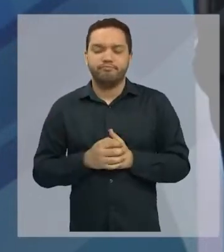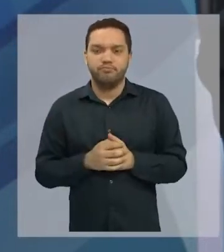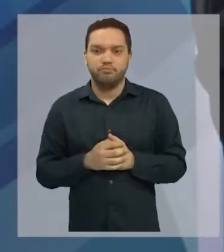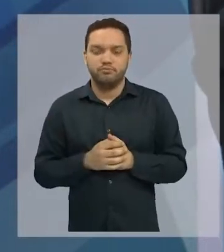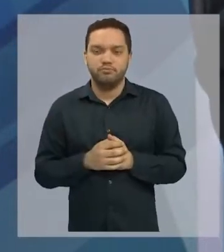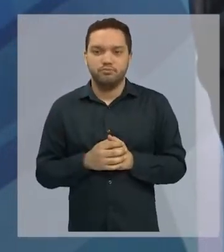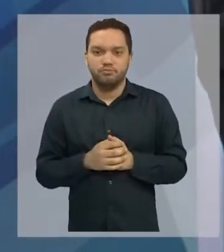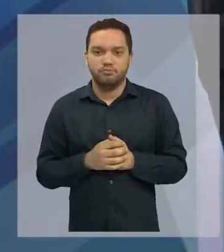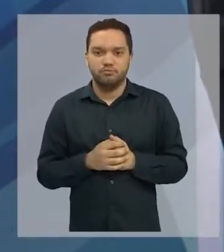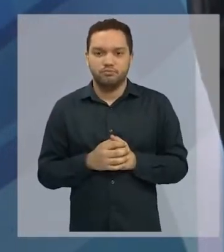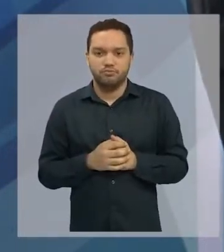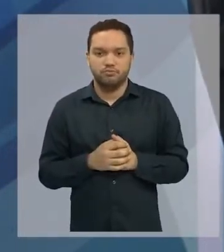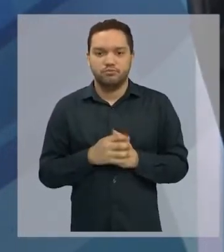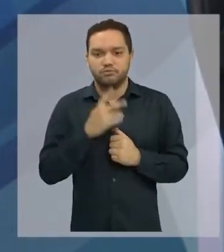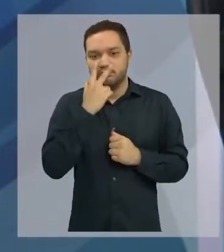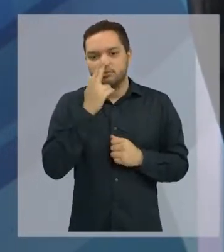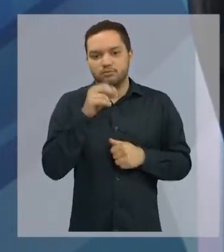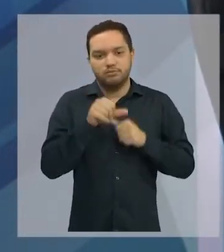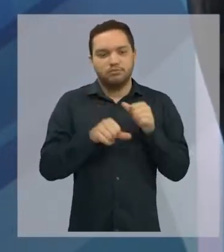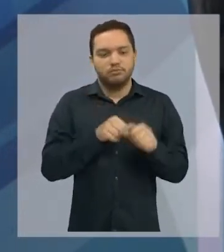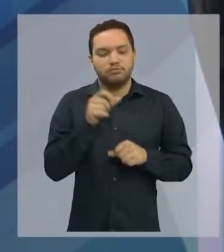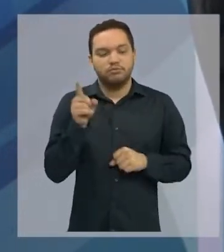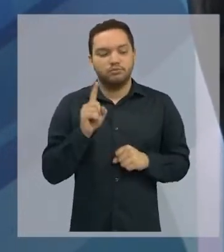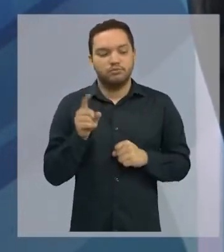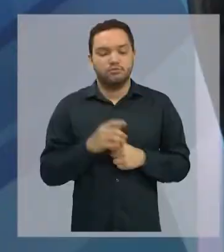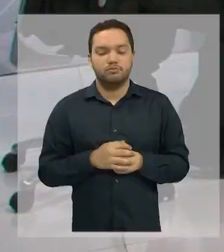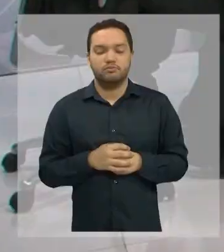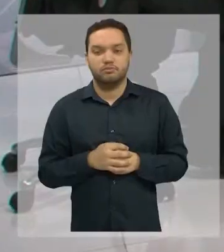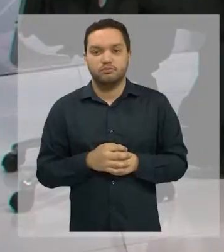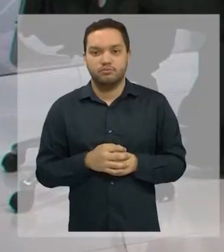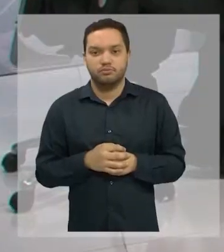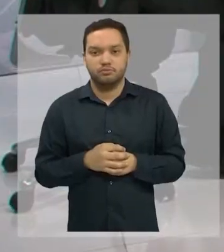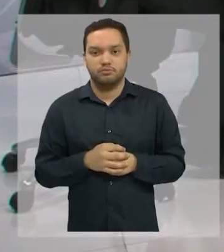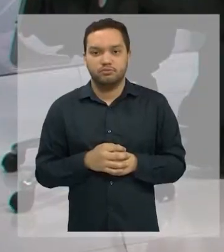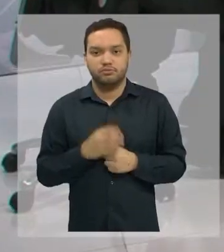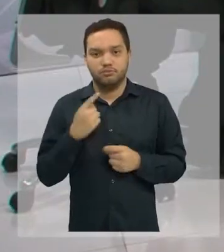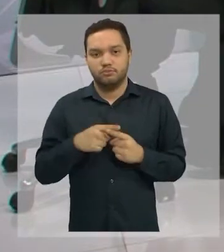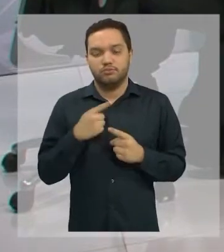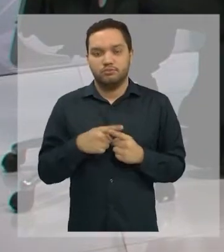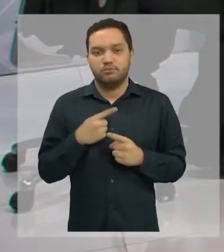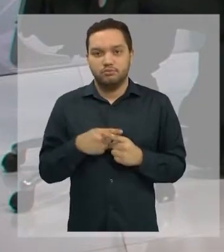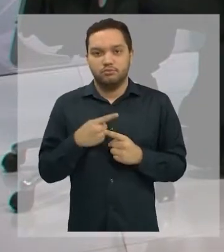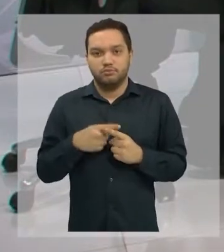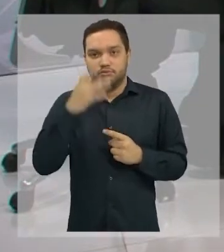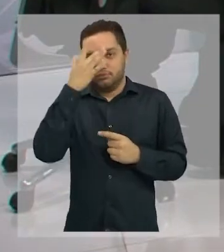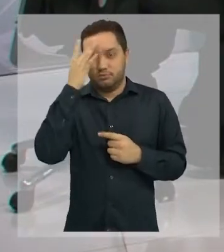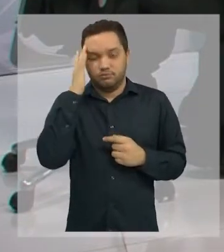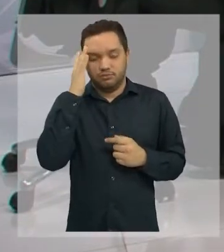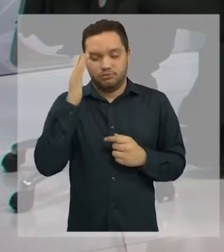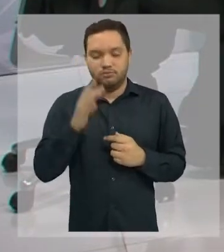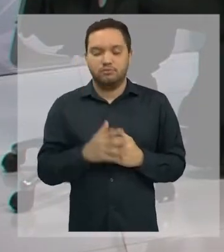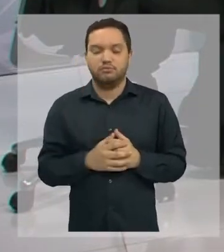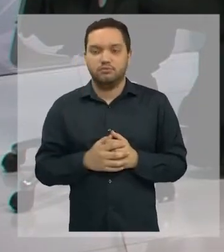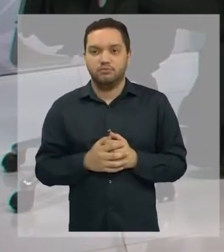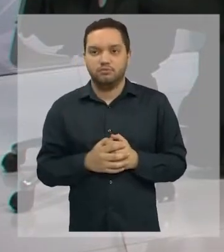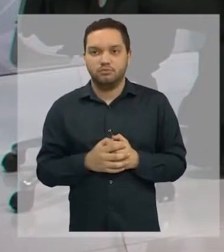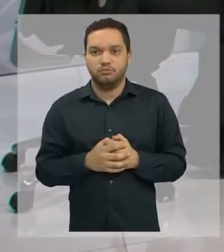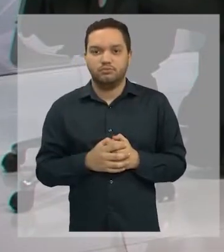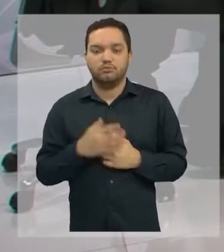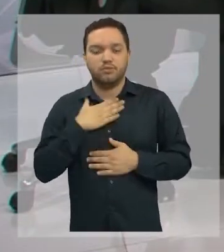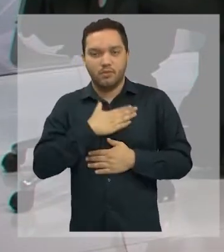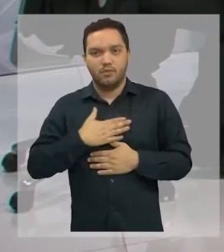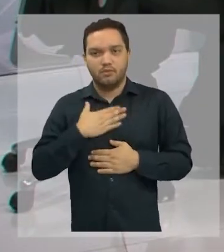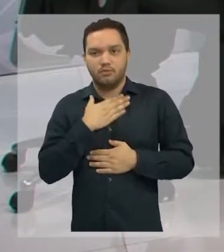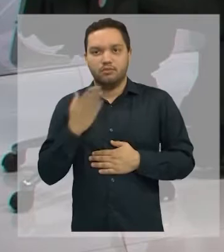Há muito tempo. E não tem essa renovação toda, não. Mas por uma aceitação desse talento a que aludiu o Maia, que as pessoas